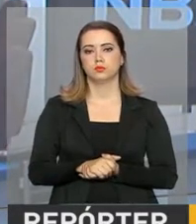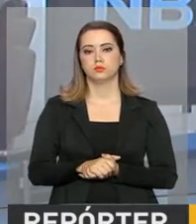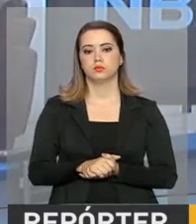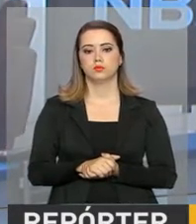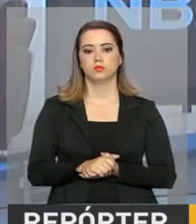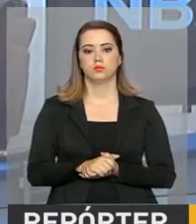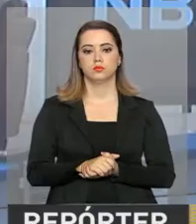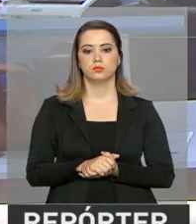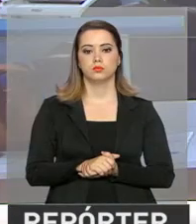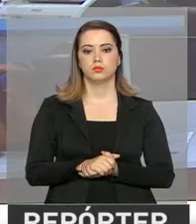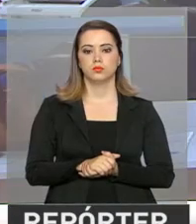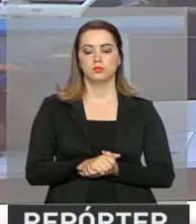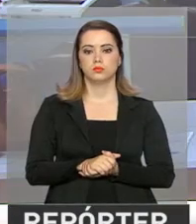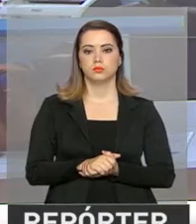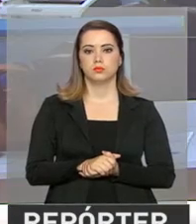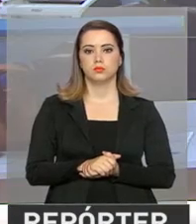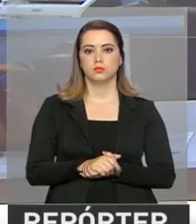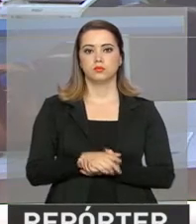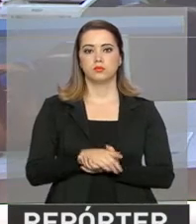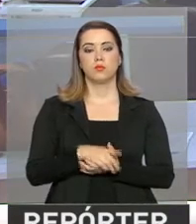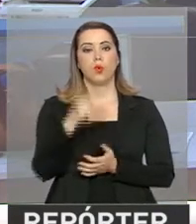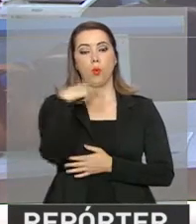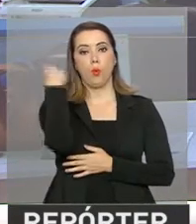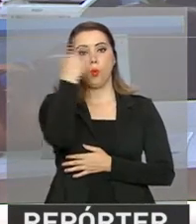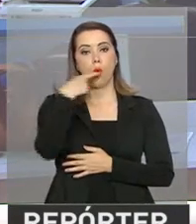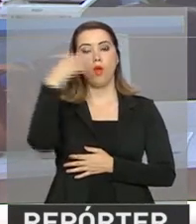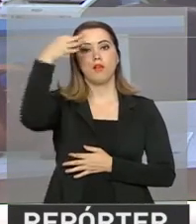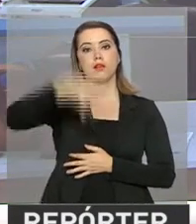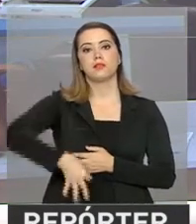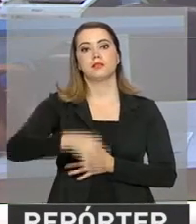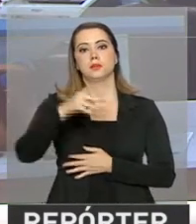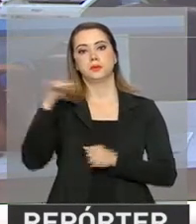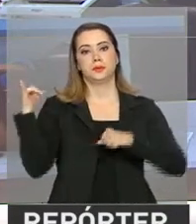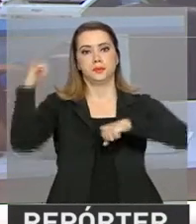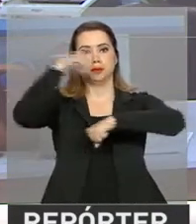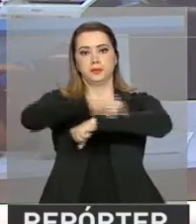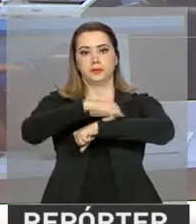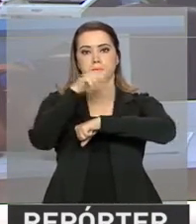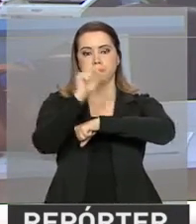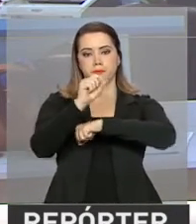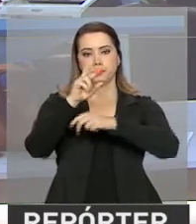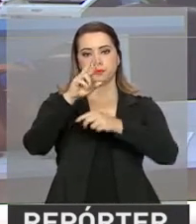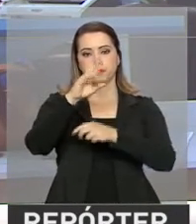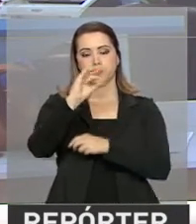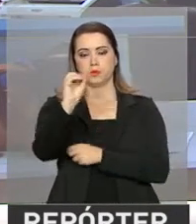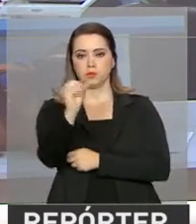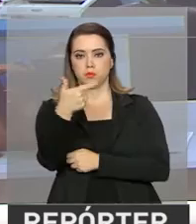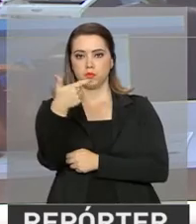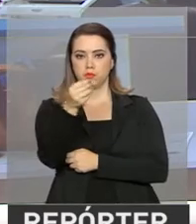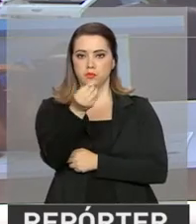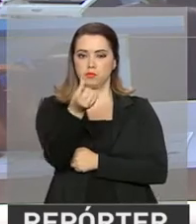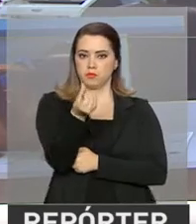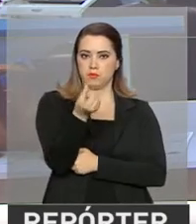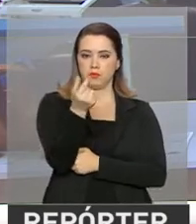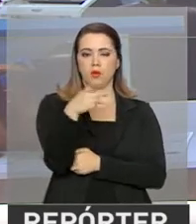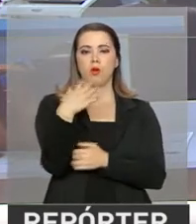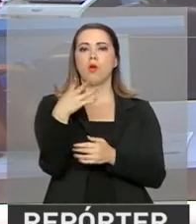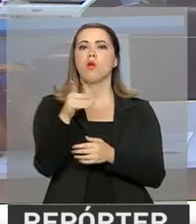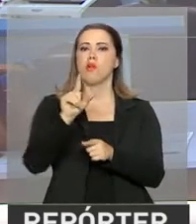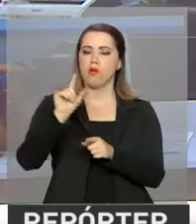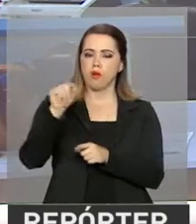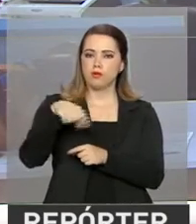www.previdencia.gov.br ea pontualidade dos vôos durante os jogos rio 2016 foi maior do que o a